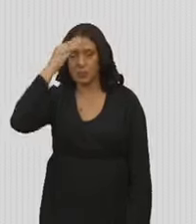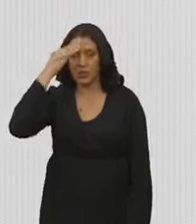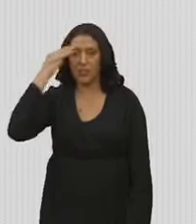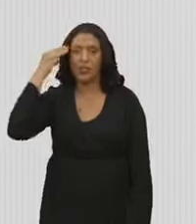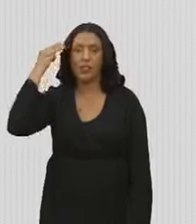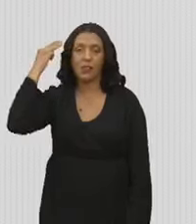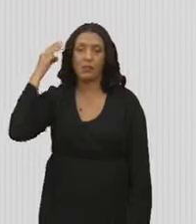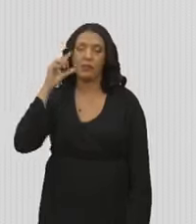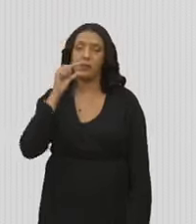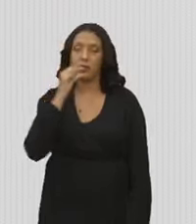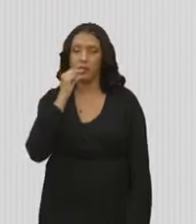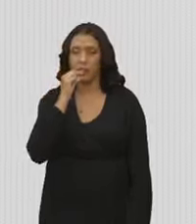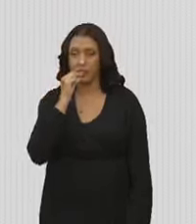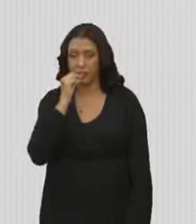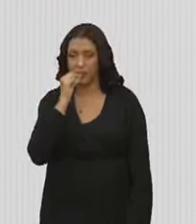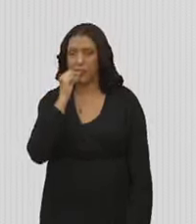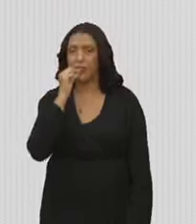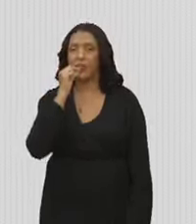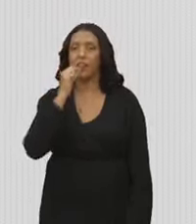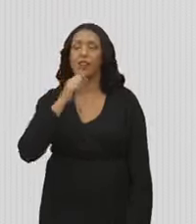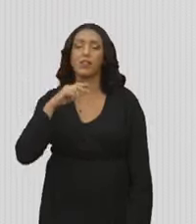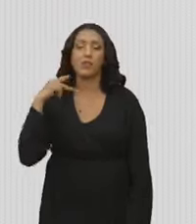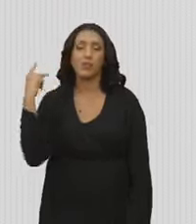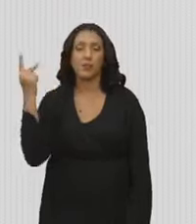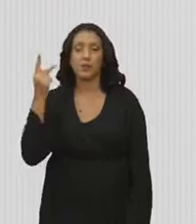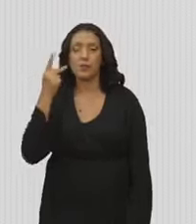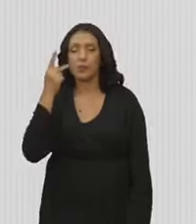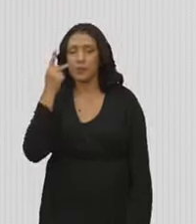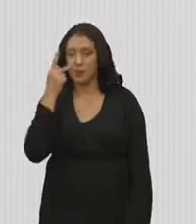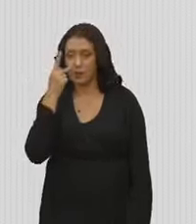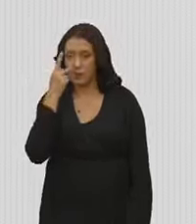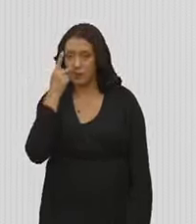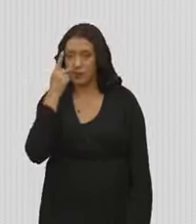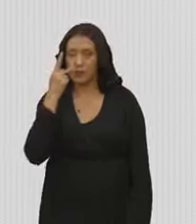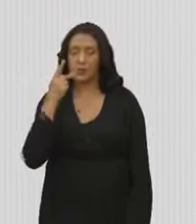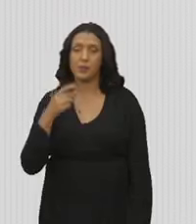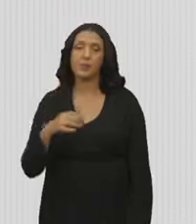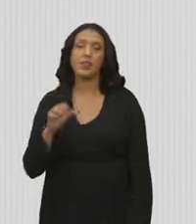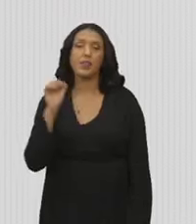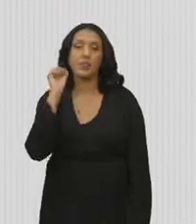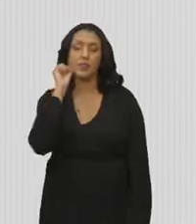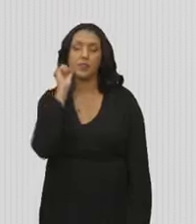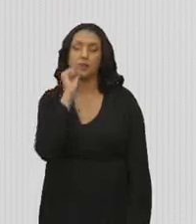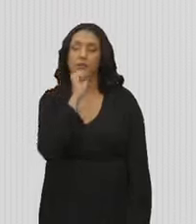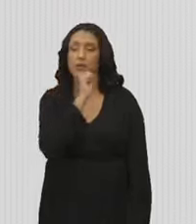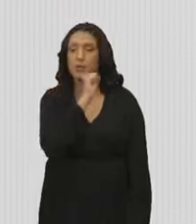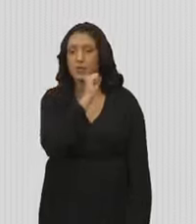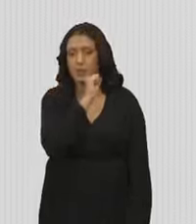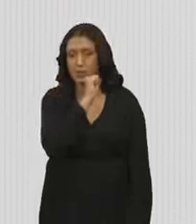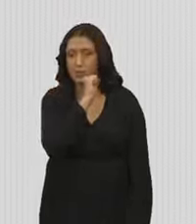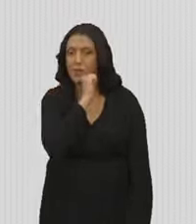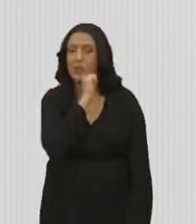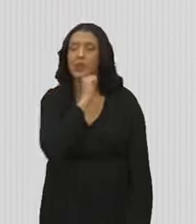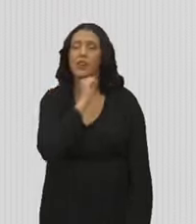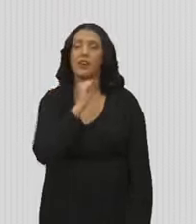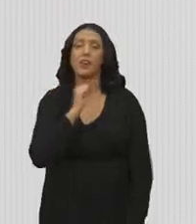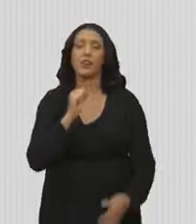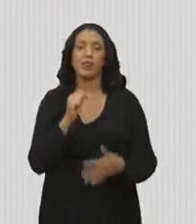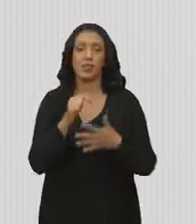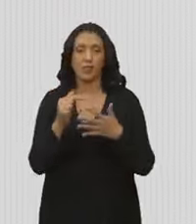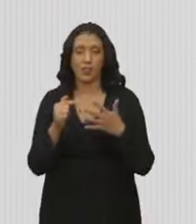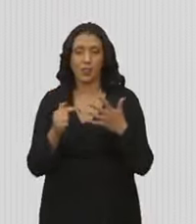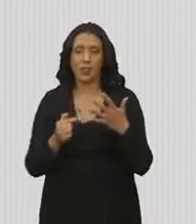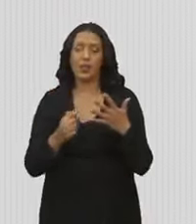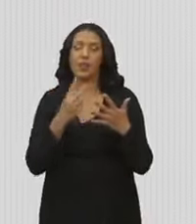vereador Neto Alves? Como vota o vereador Paulinho dos Condutores? Como vota o vereador Silfarne Cidade de Salvador? Como vota o vereador Valmir do Parque Minha